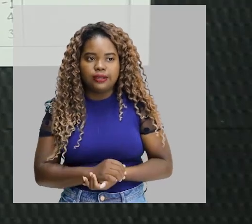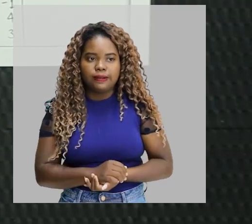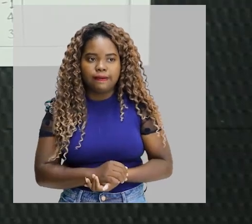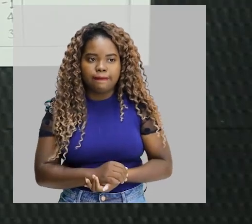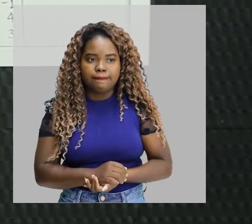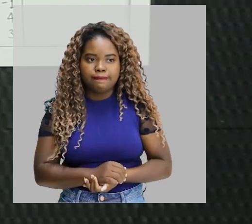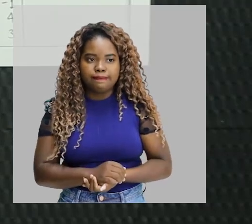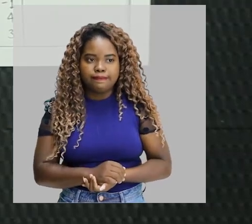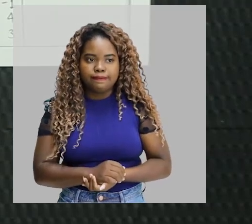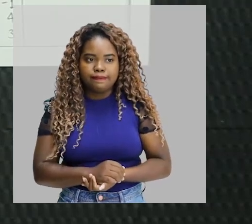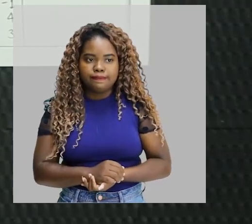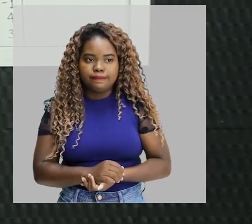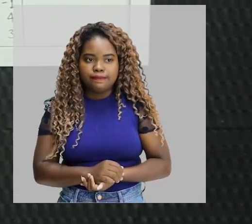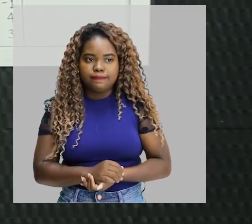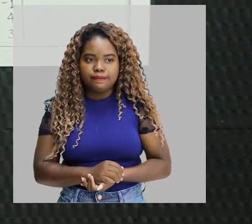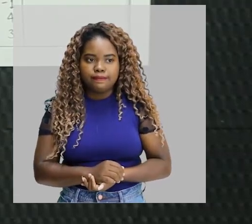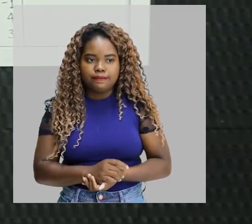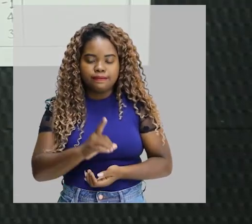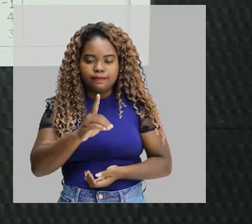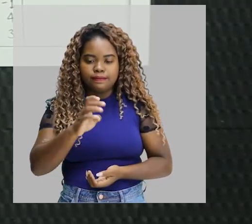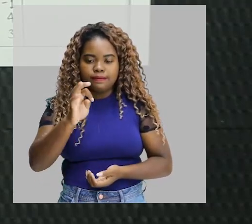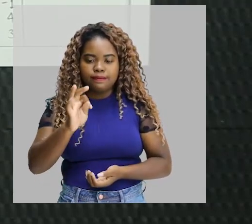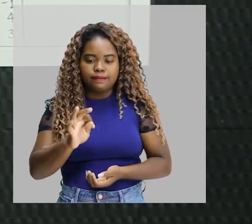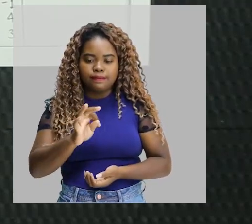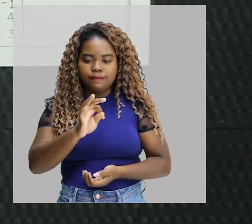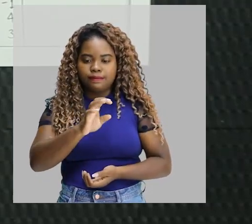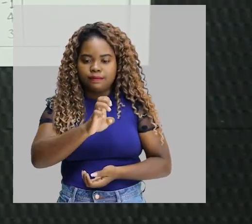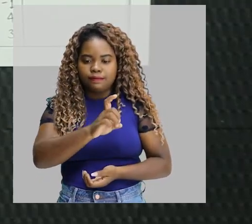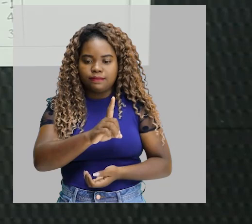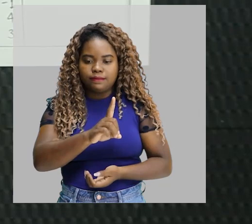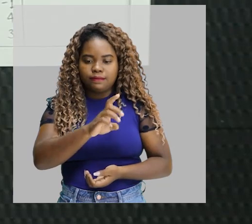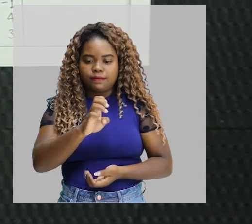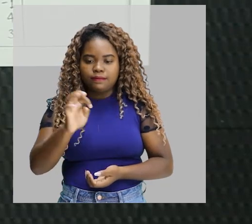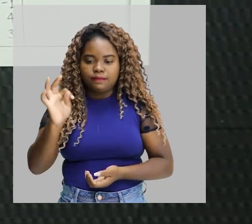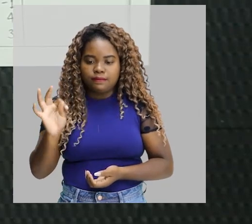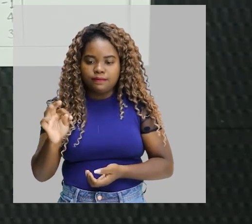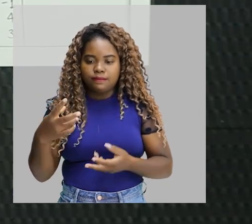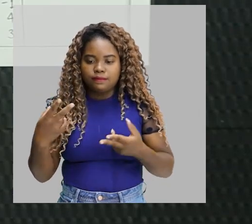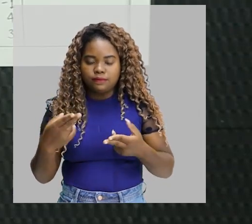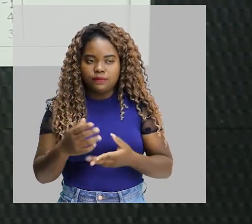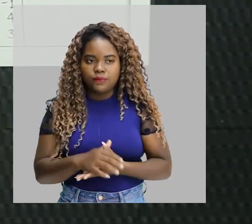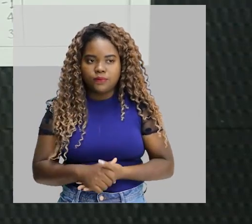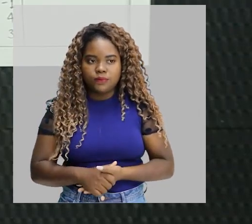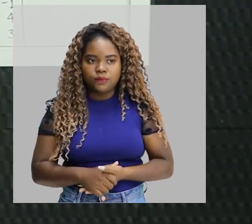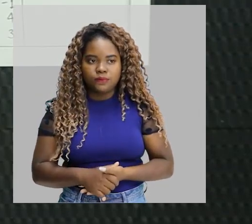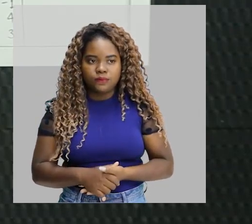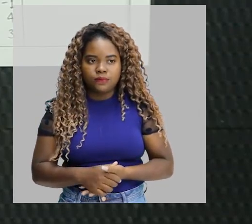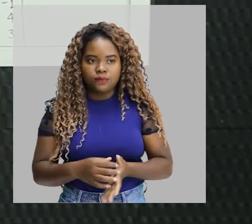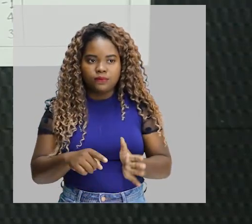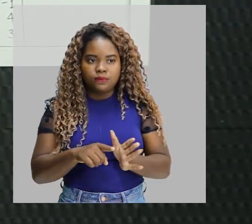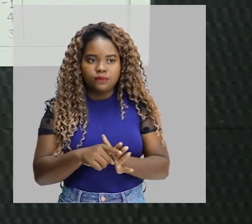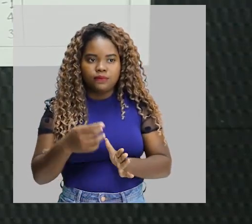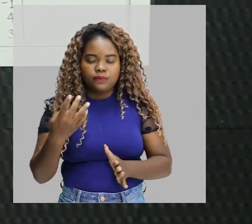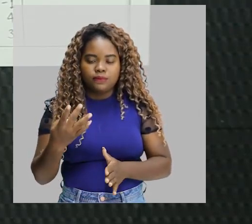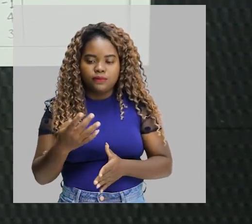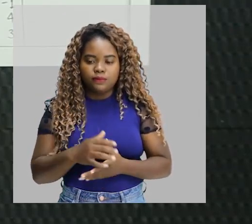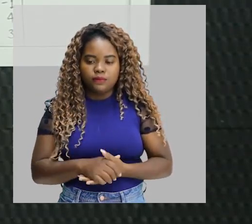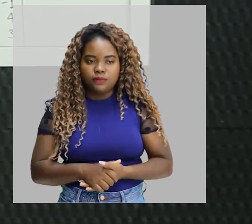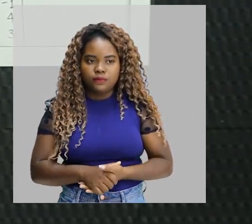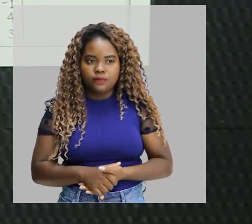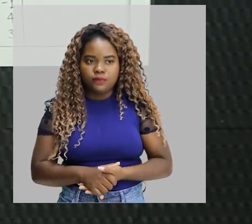tá então bota aqui determinante igual então é que vai dar menos quatro